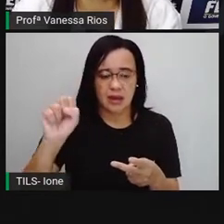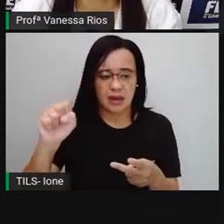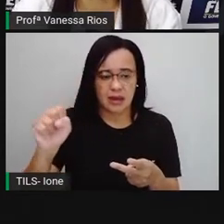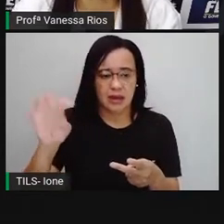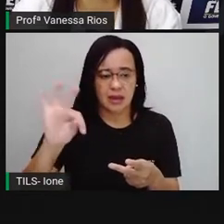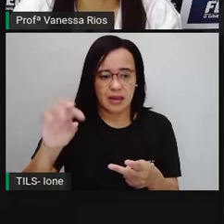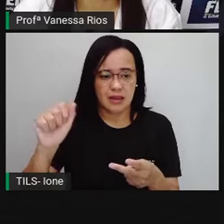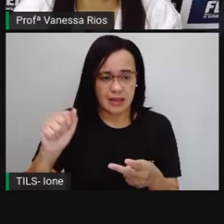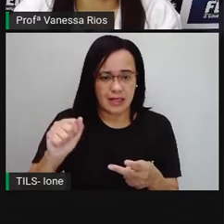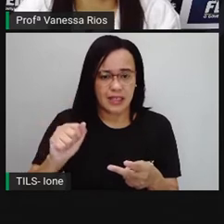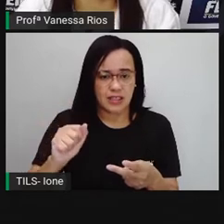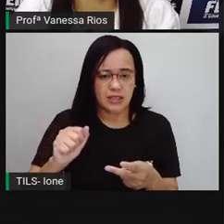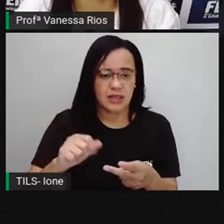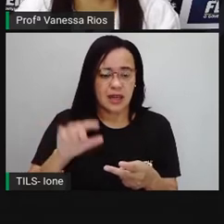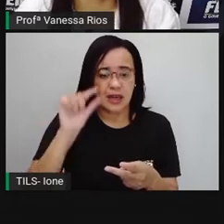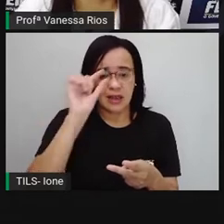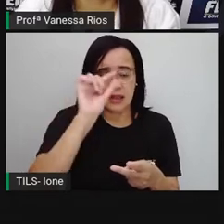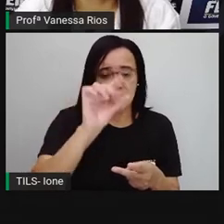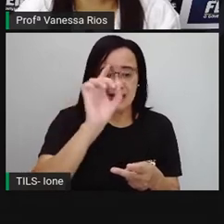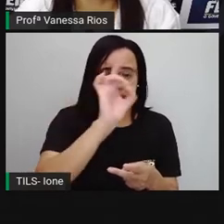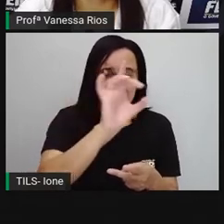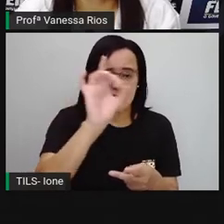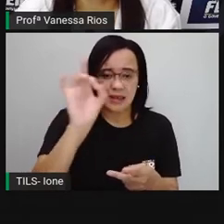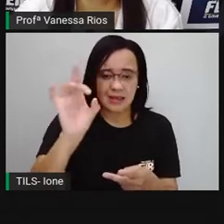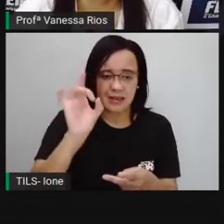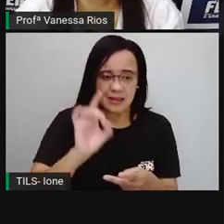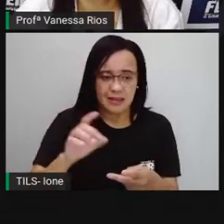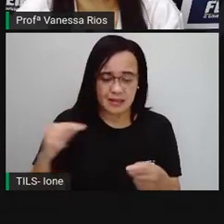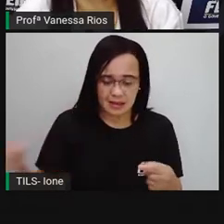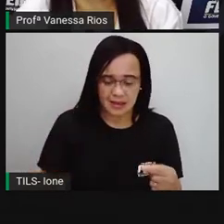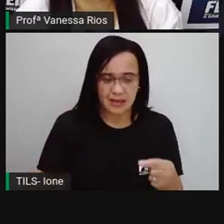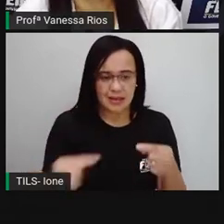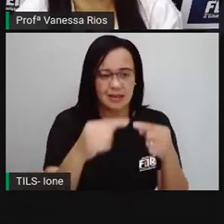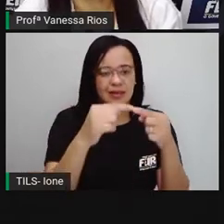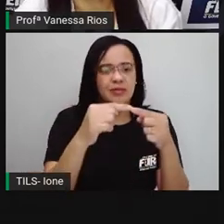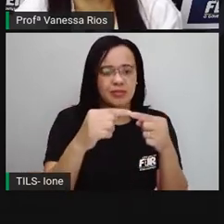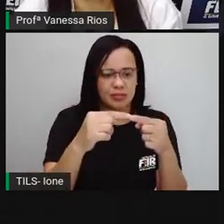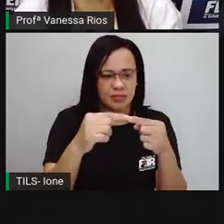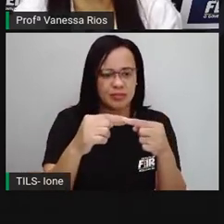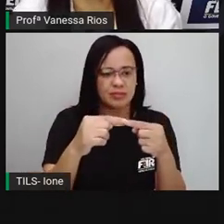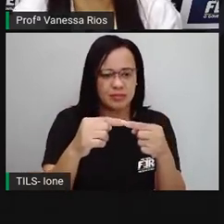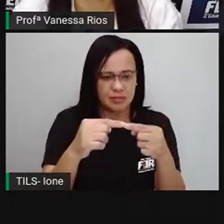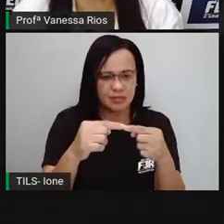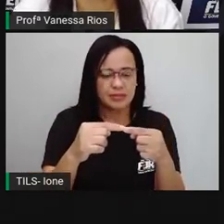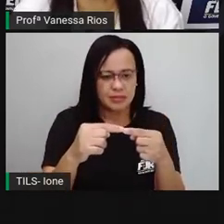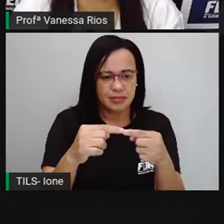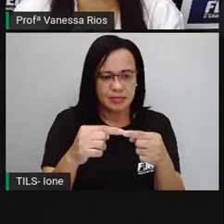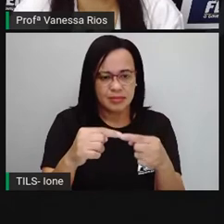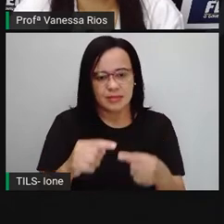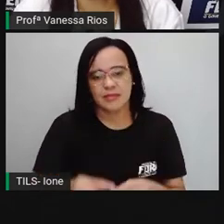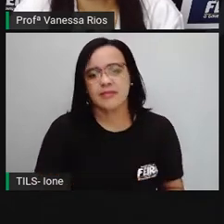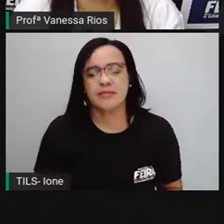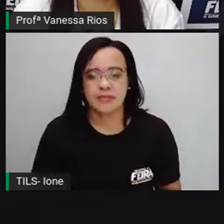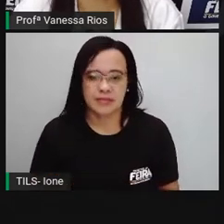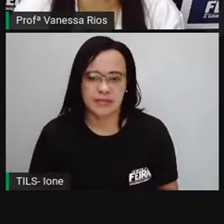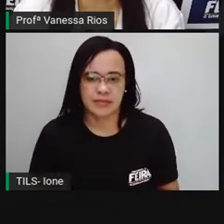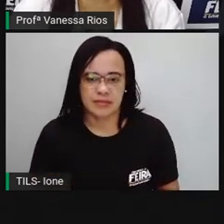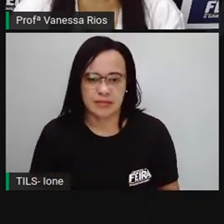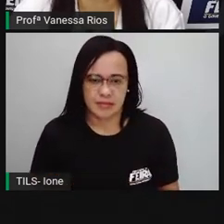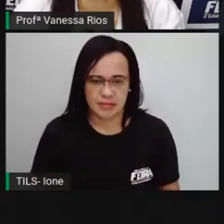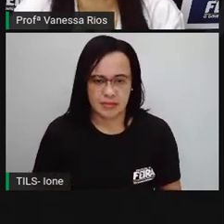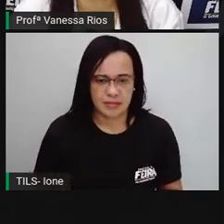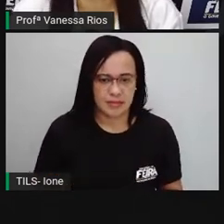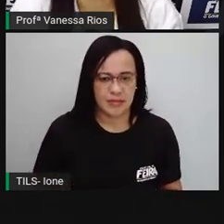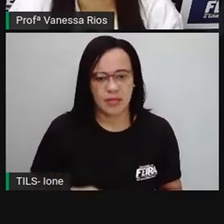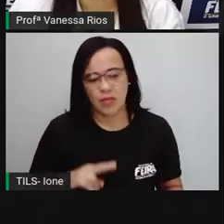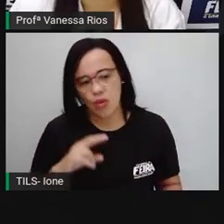de cada face, certo? A gente pode identificar também como a quina, né? Ou